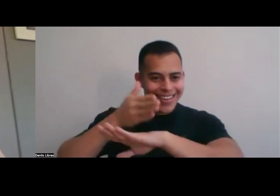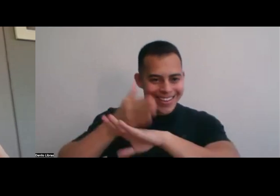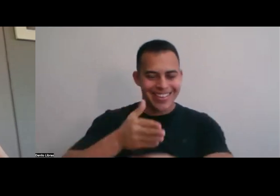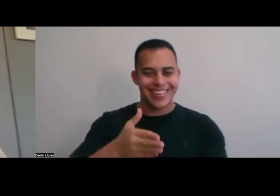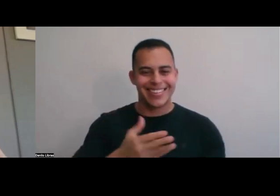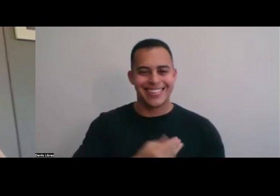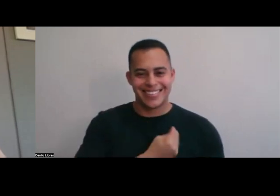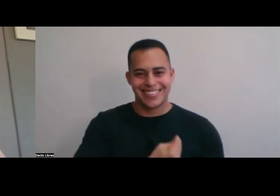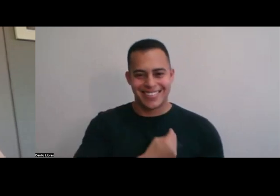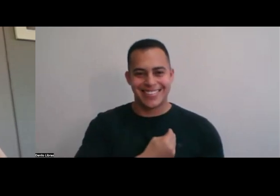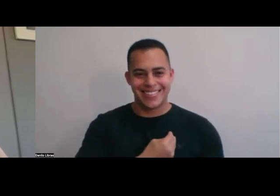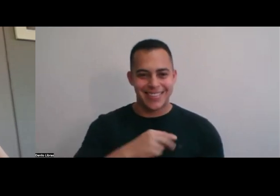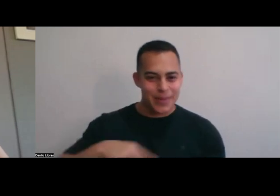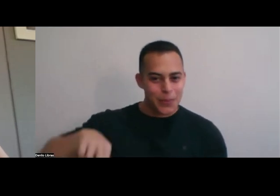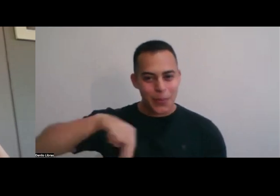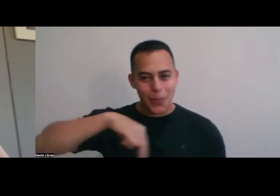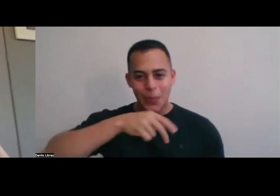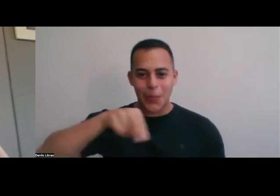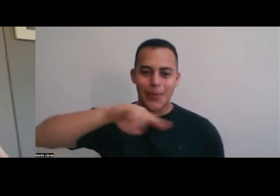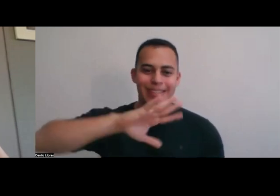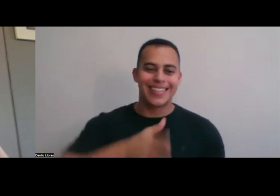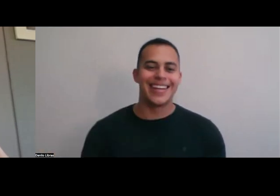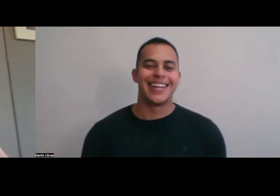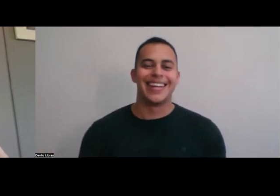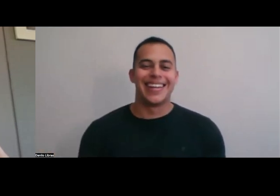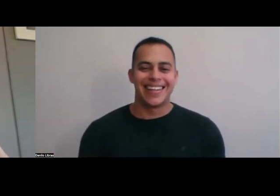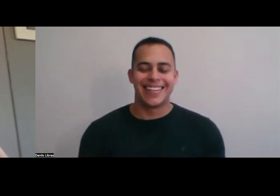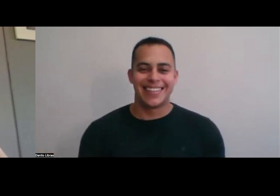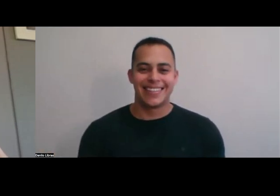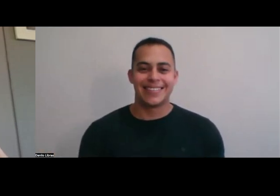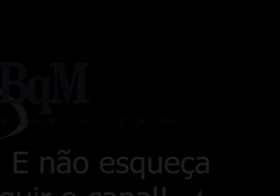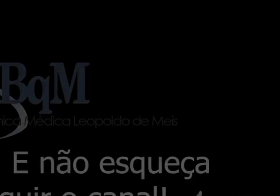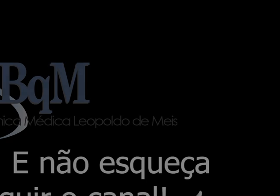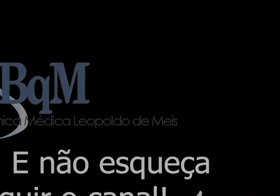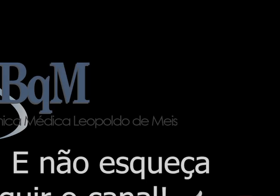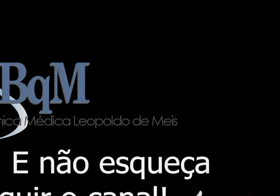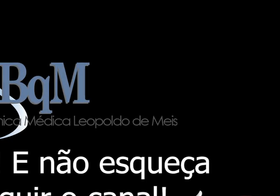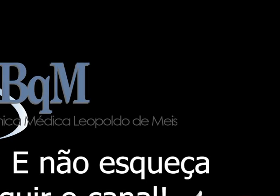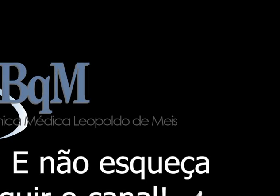aqui. Tá aqui rondando já. Queria te